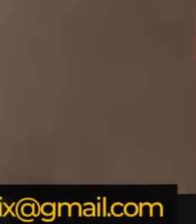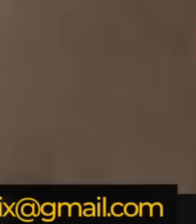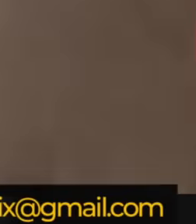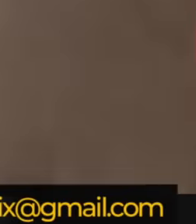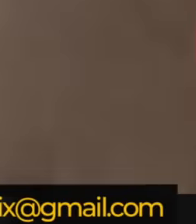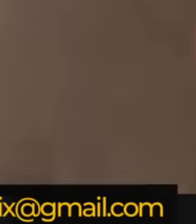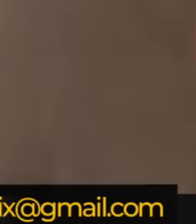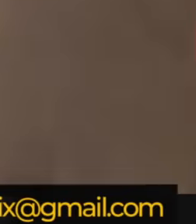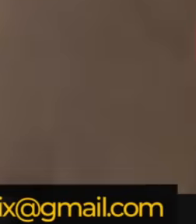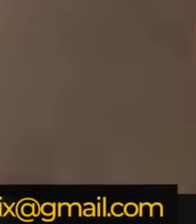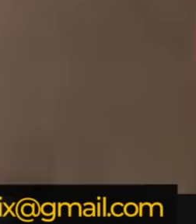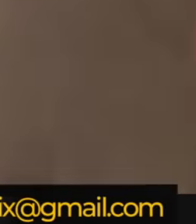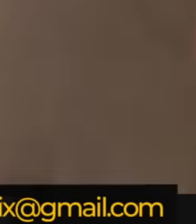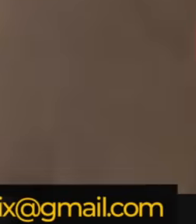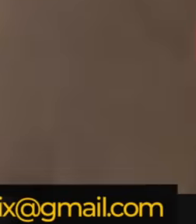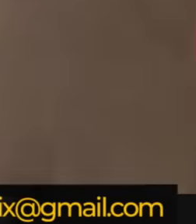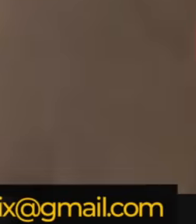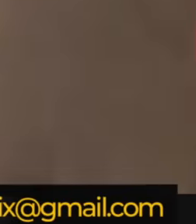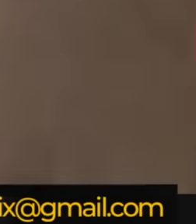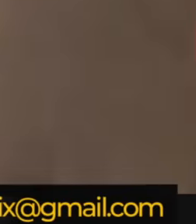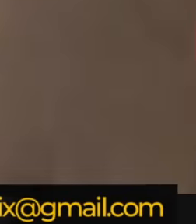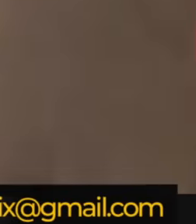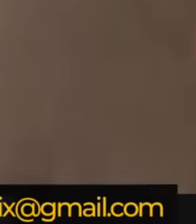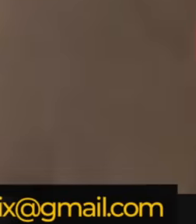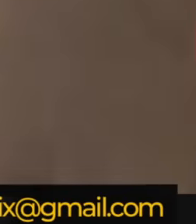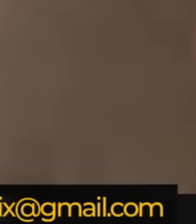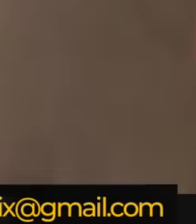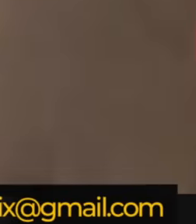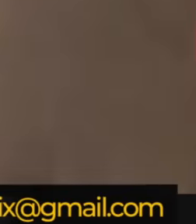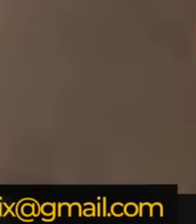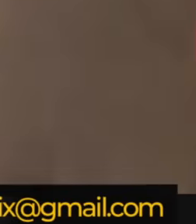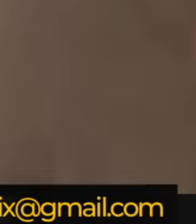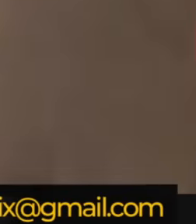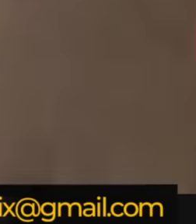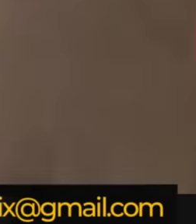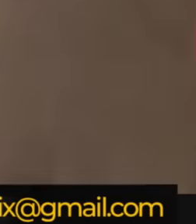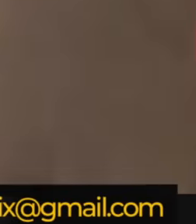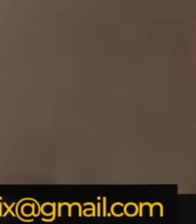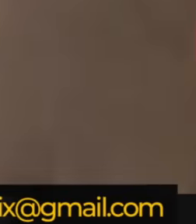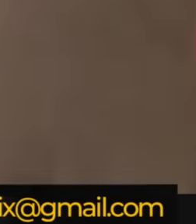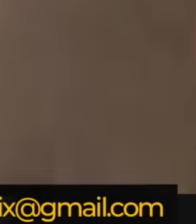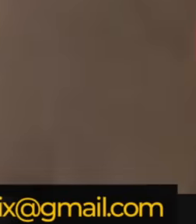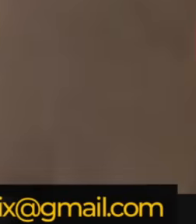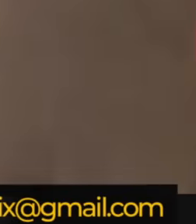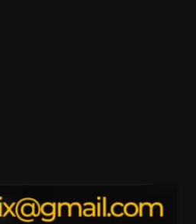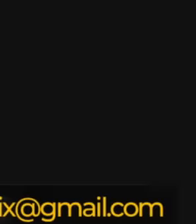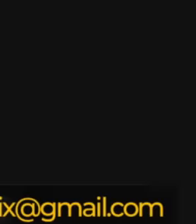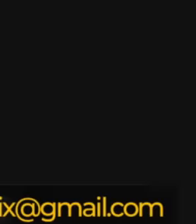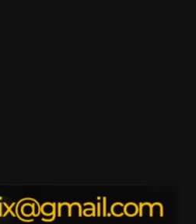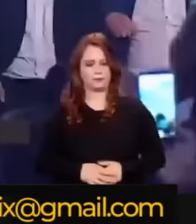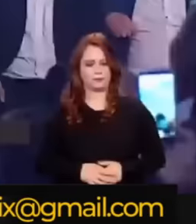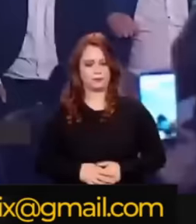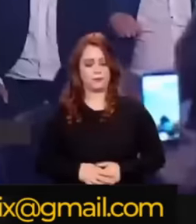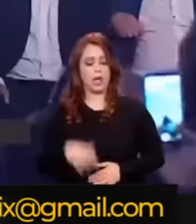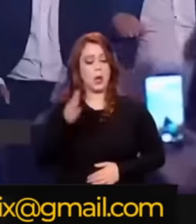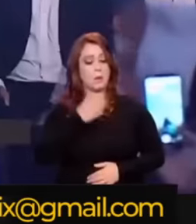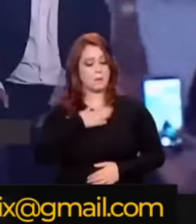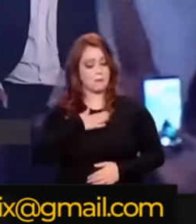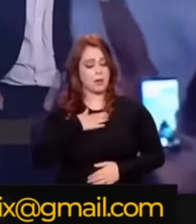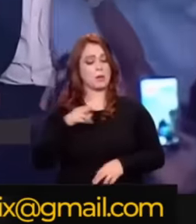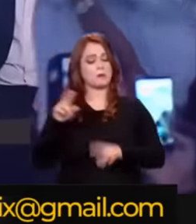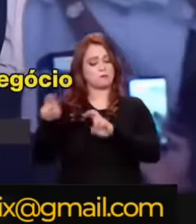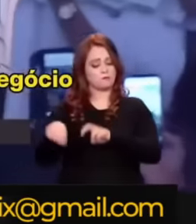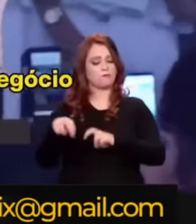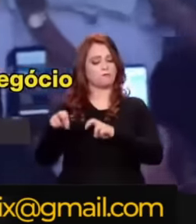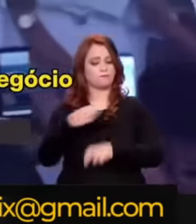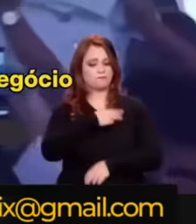Deus isso aqui Pessoal esse aqui foi quando o Lula foi pra Bahia tá o Lula aqui o Lula fala o seguinte ó não